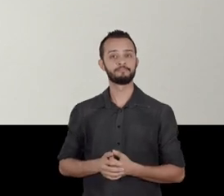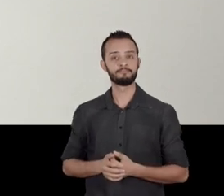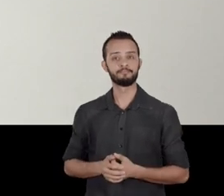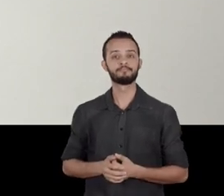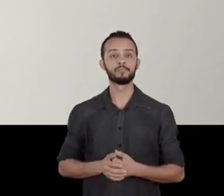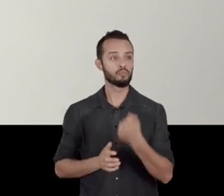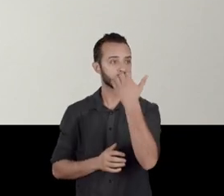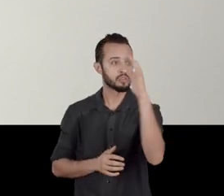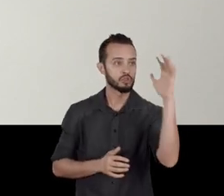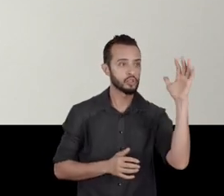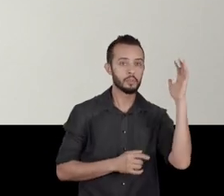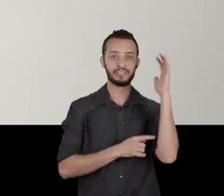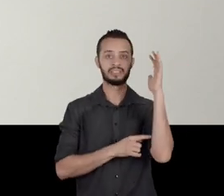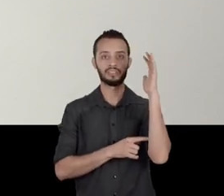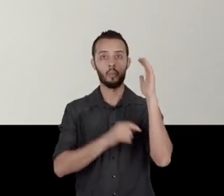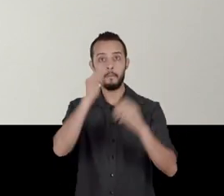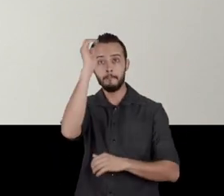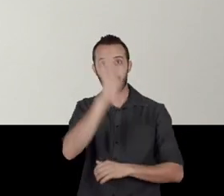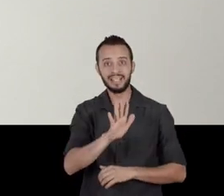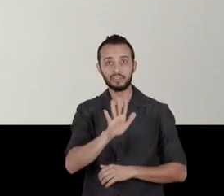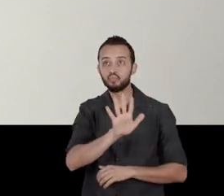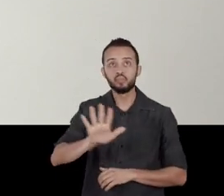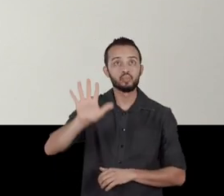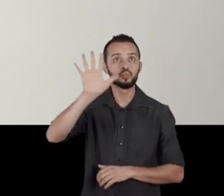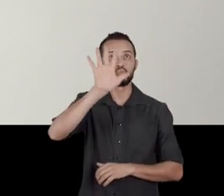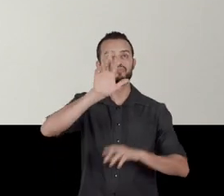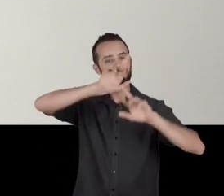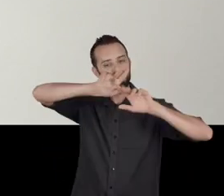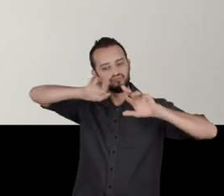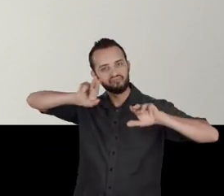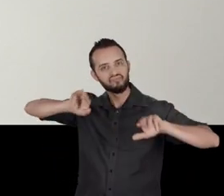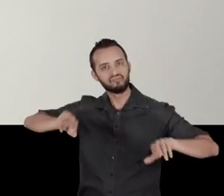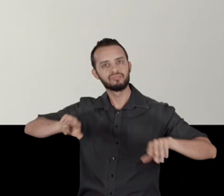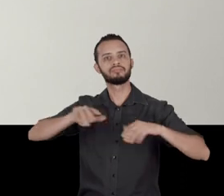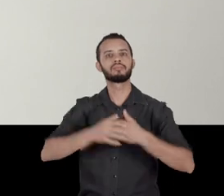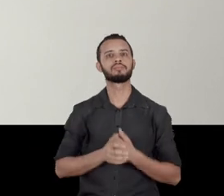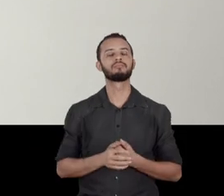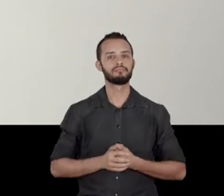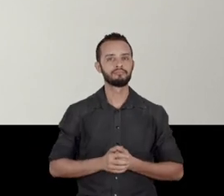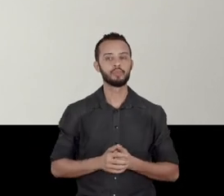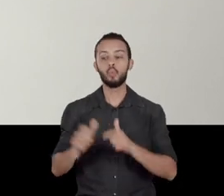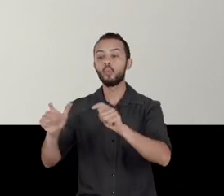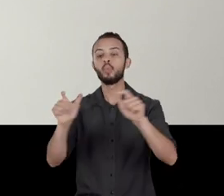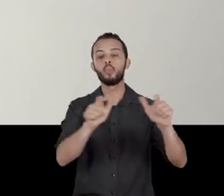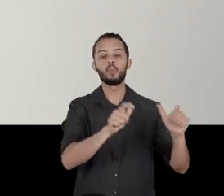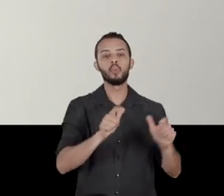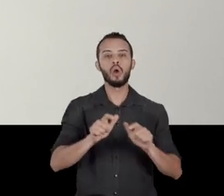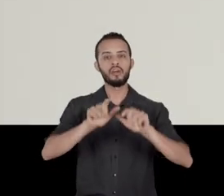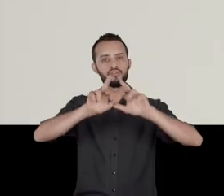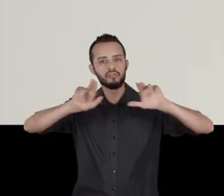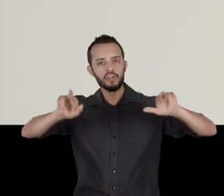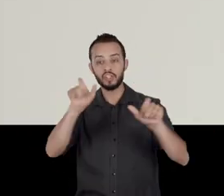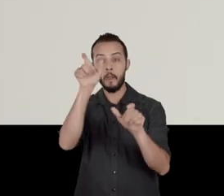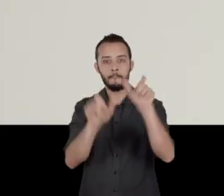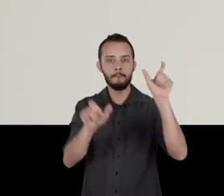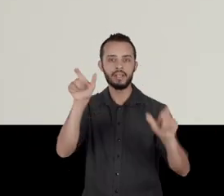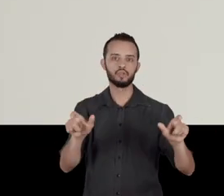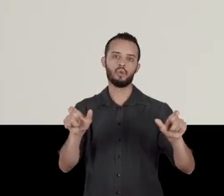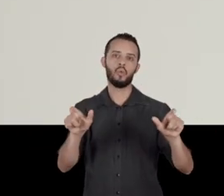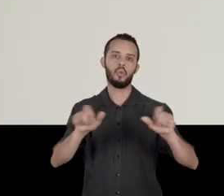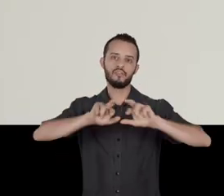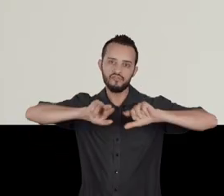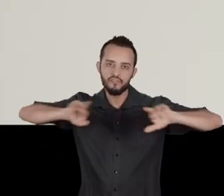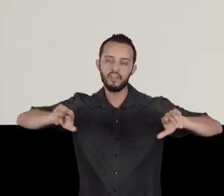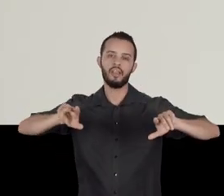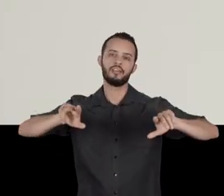paisagem, né? Ou mesmo em pensar os tipos locais, né, que as pessoas que estão no Brasil são diferentes, né? Se a